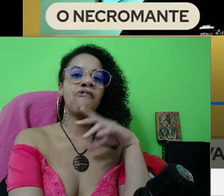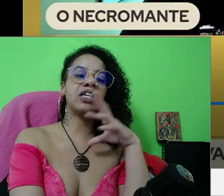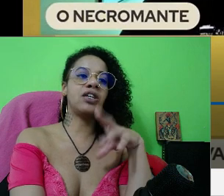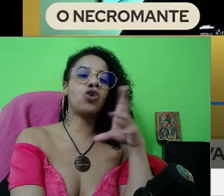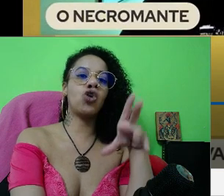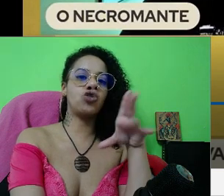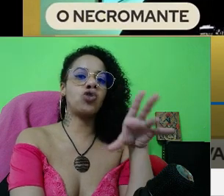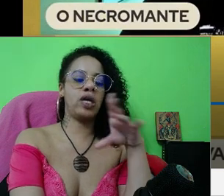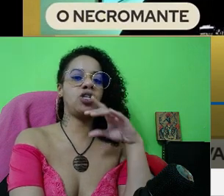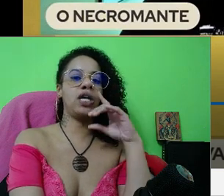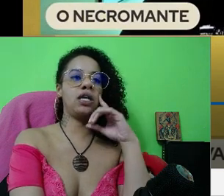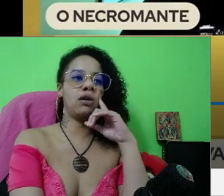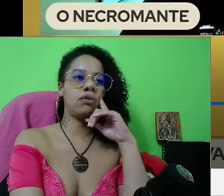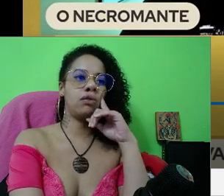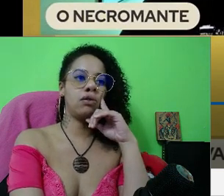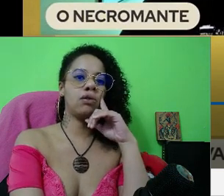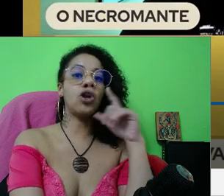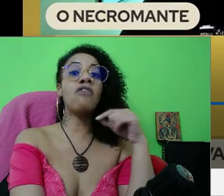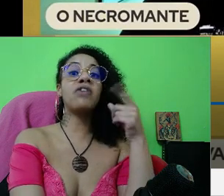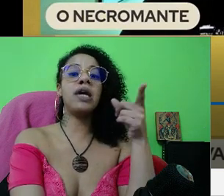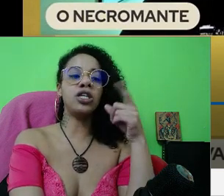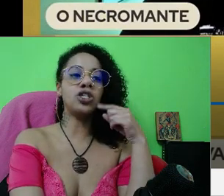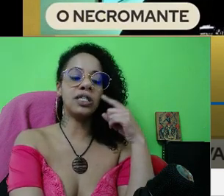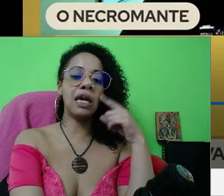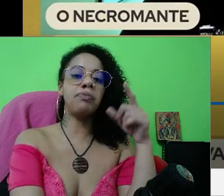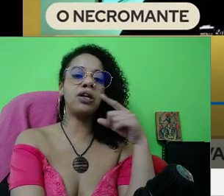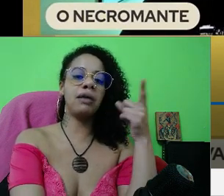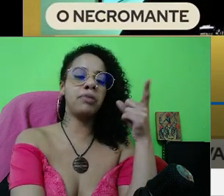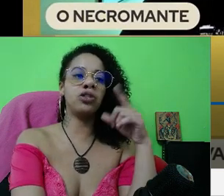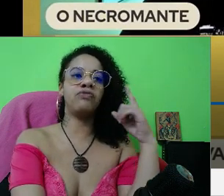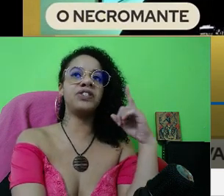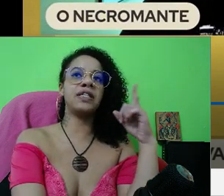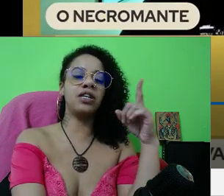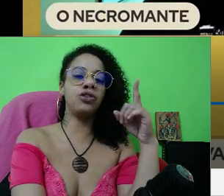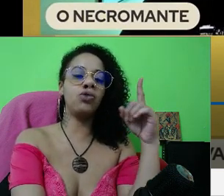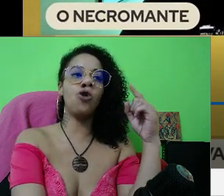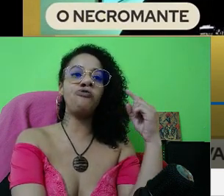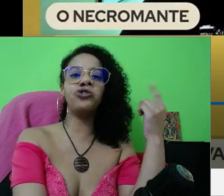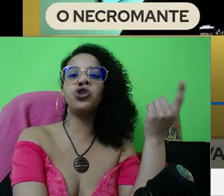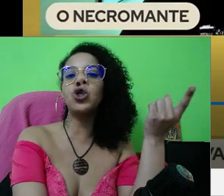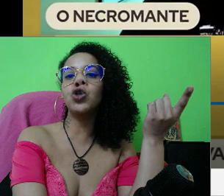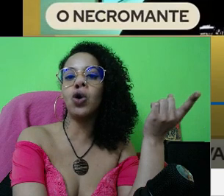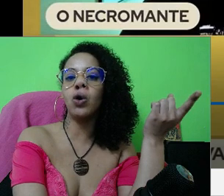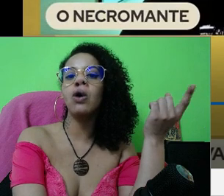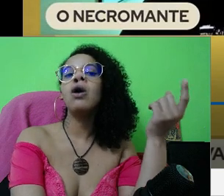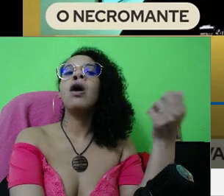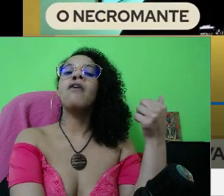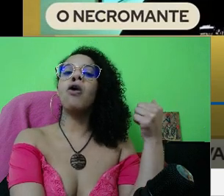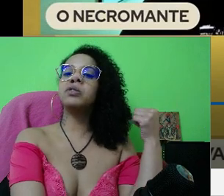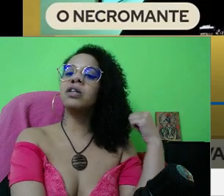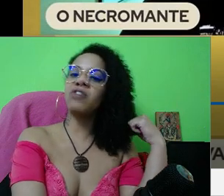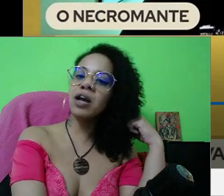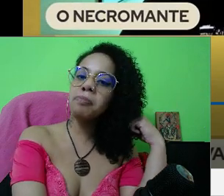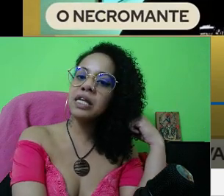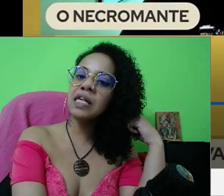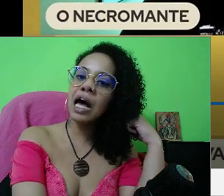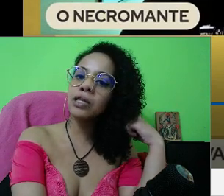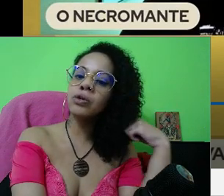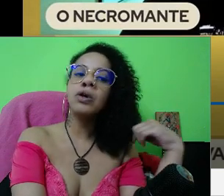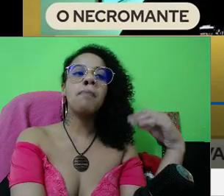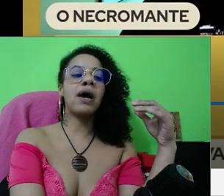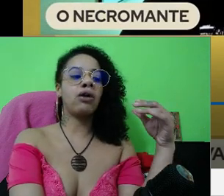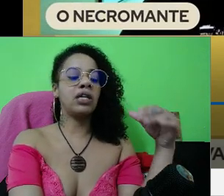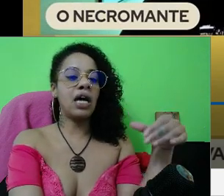fala Enfim fazer couro com a direita novamente sempre lembrando visando o futuro observar